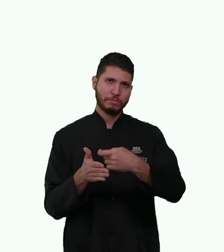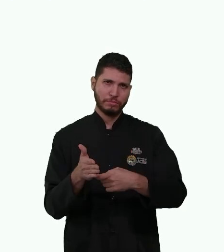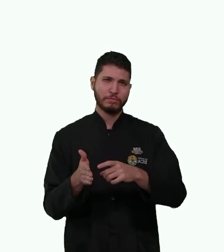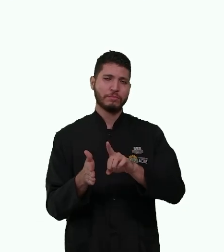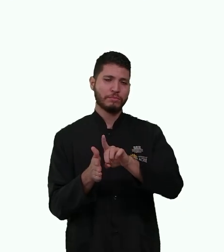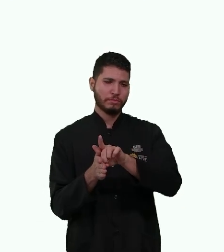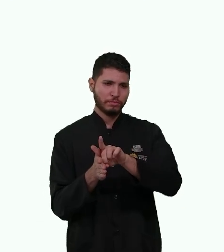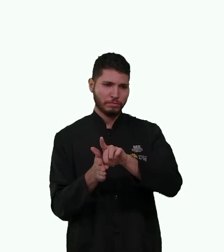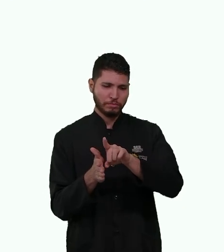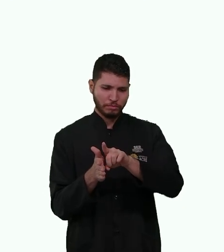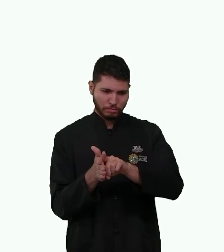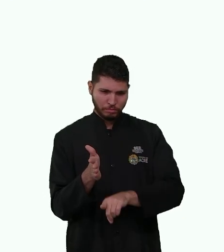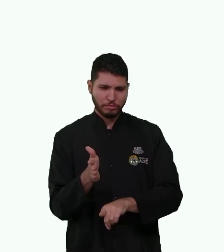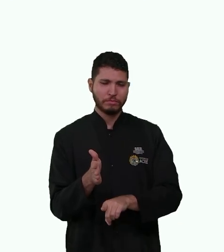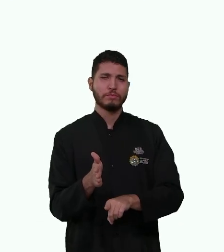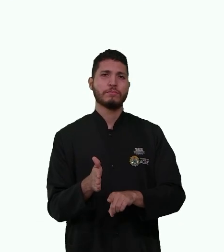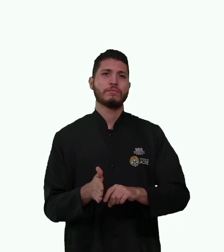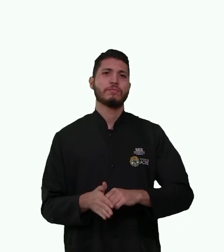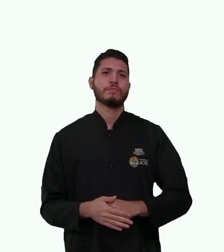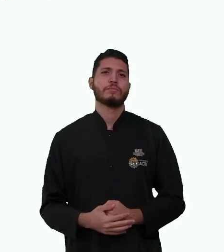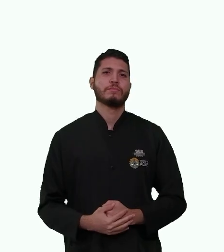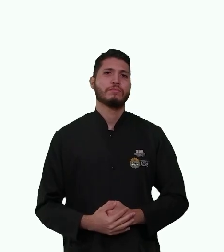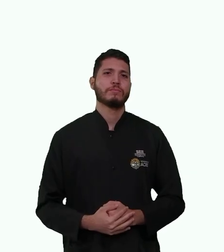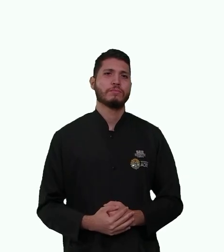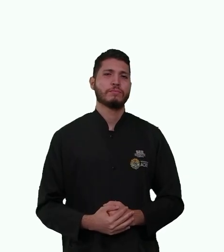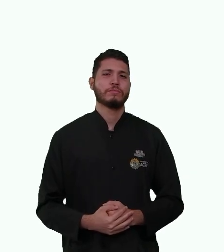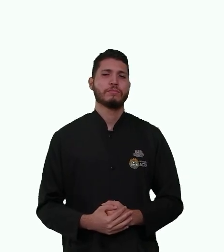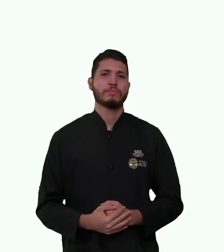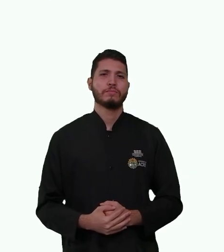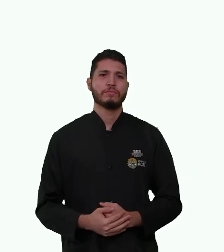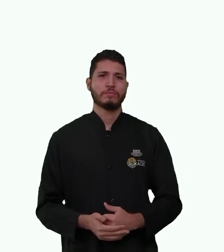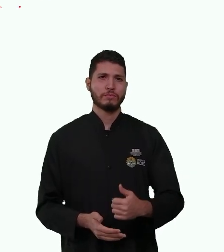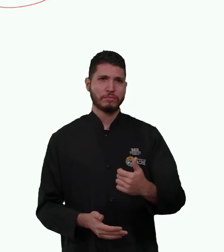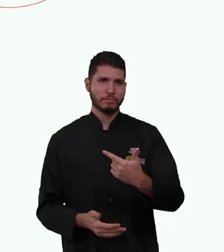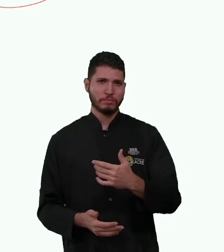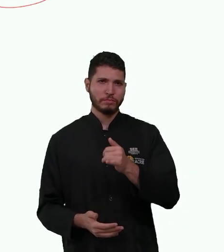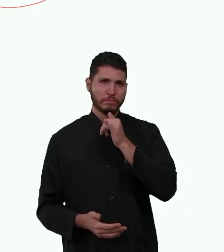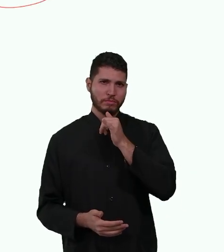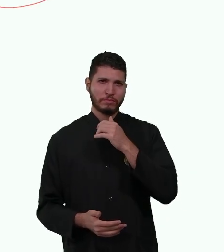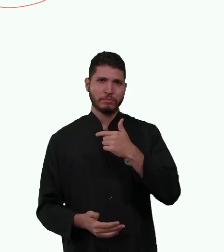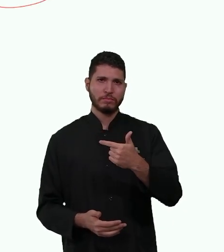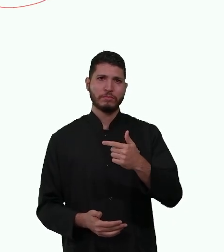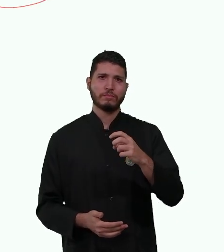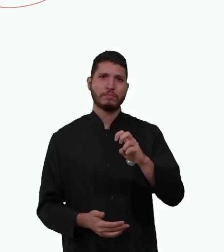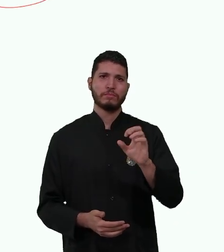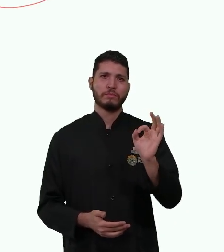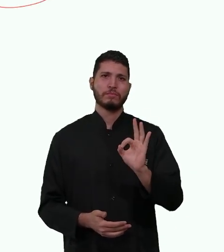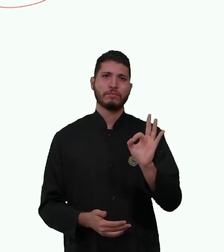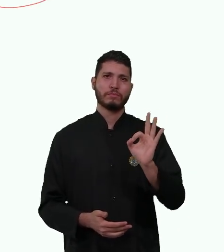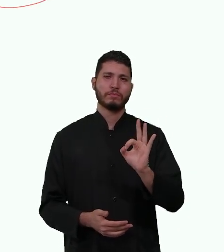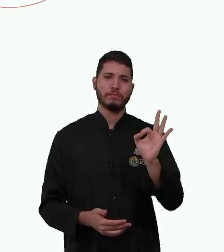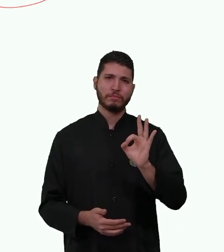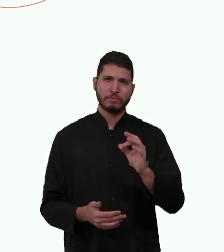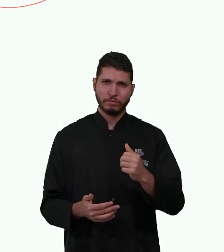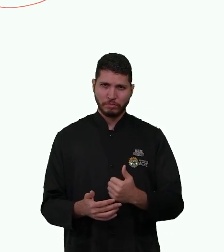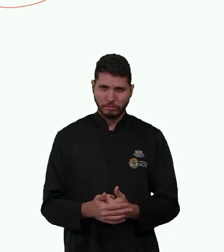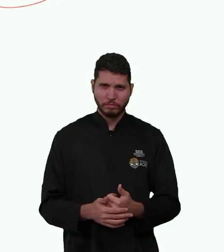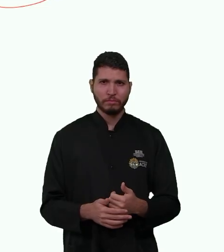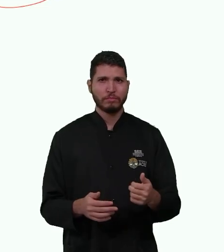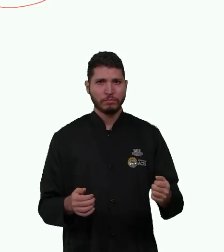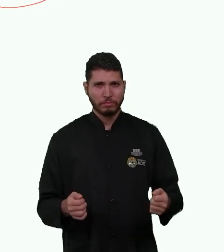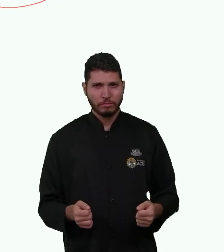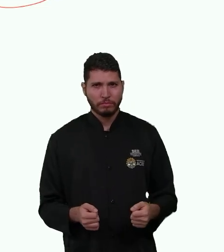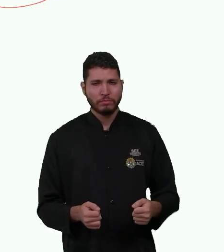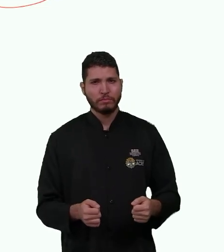representa o todo. No mesmo exemplo, ó, você teve 25% de desconto em cima de 100. Então, isso resultou, ó,